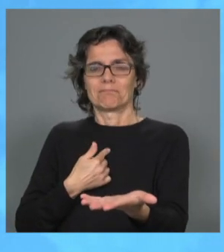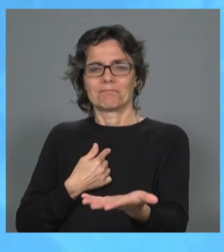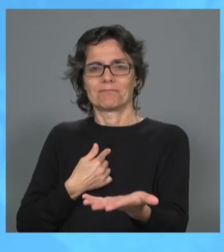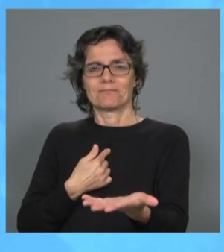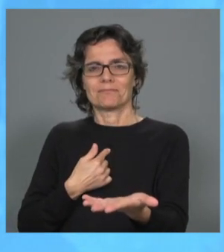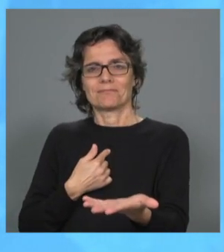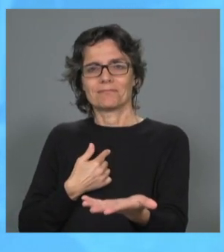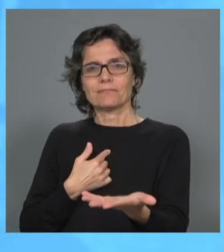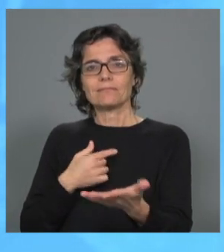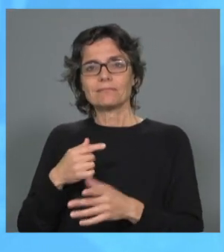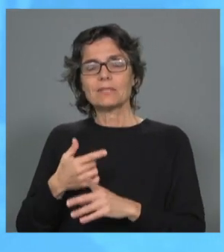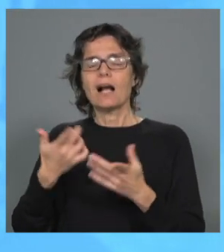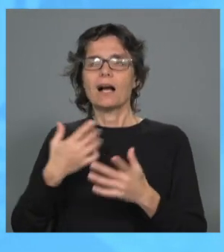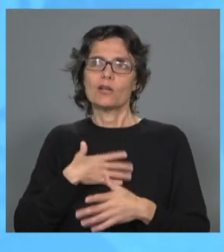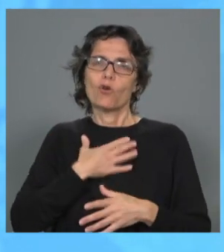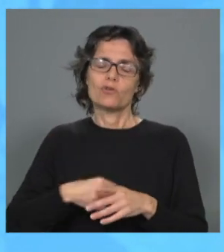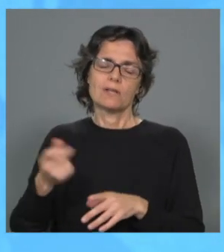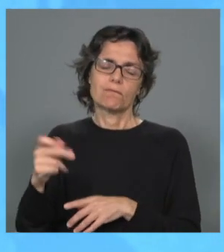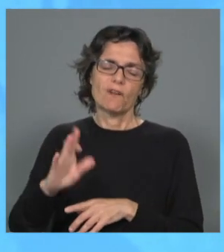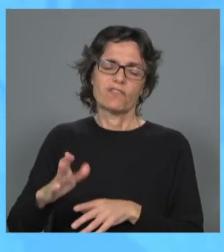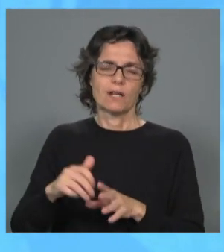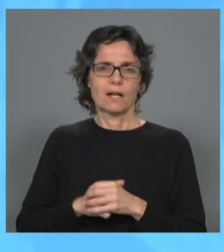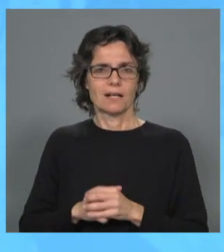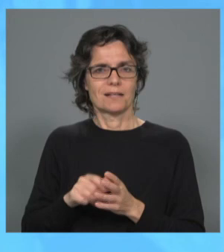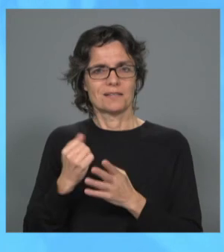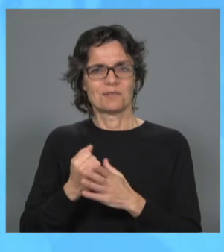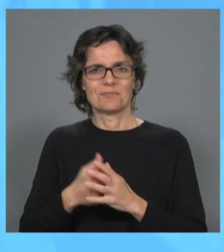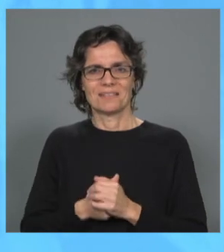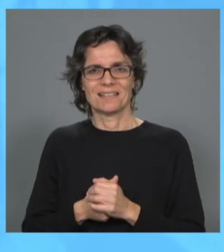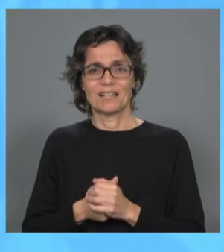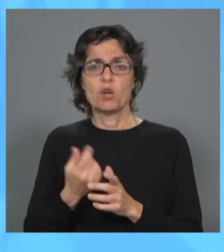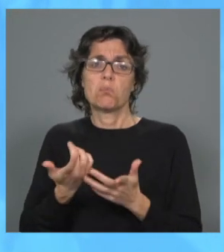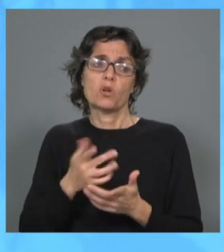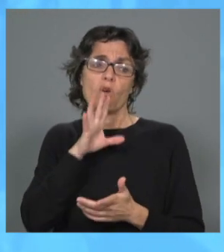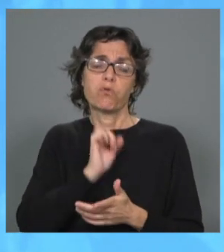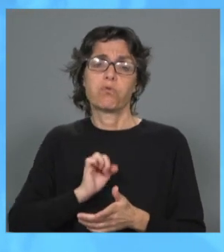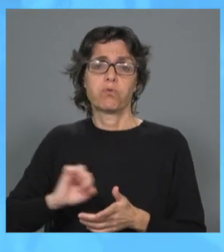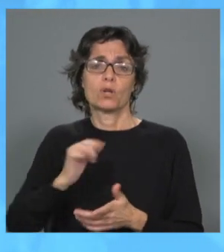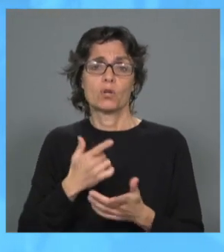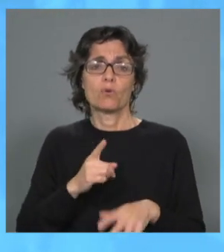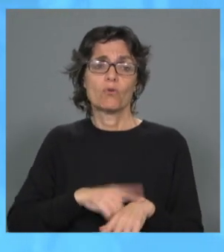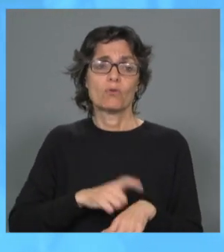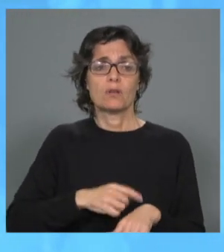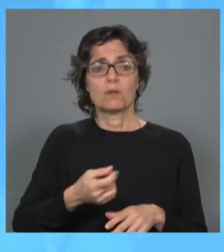na nossa casa. Se pudermos ficar aqui, é aqui que a gente gostaria de ficar, porque os nossos filhos já não nos podem ter todo o tempo a